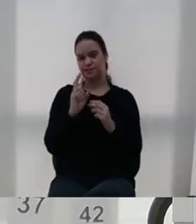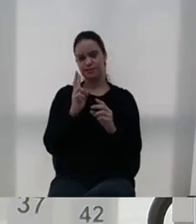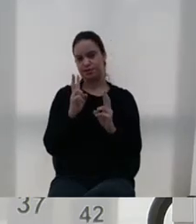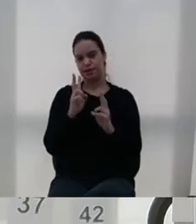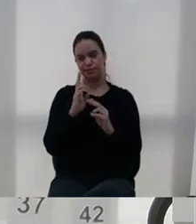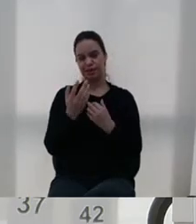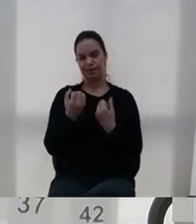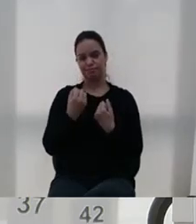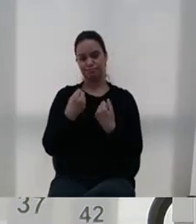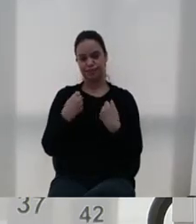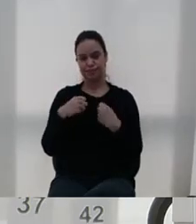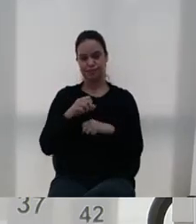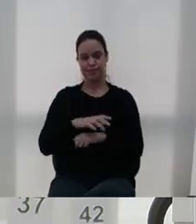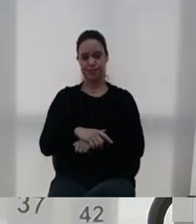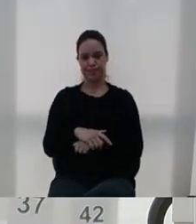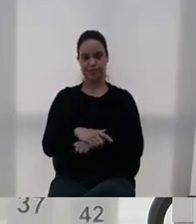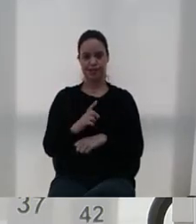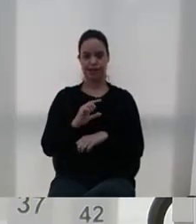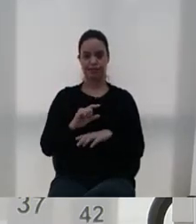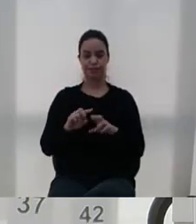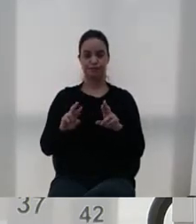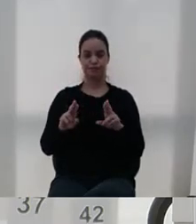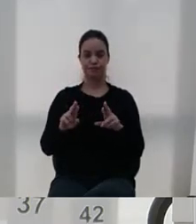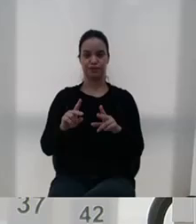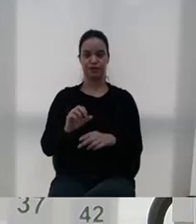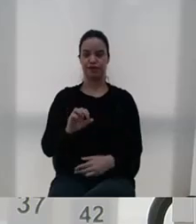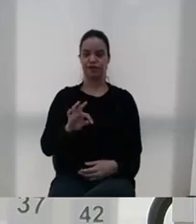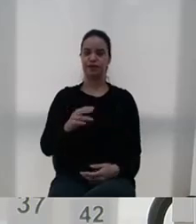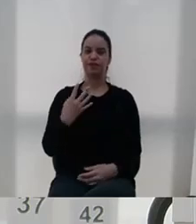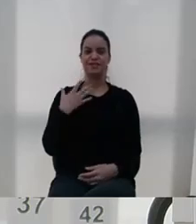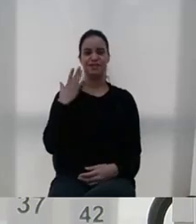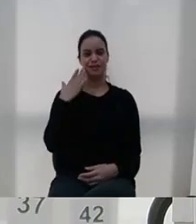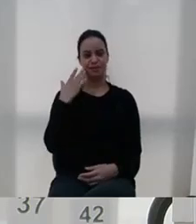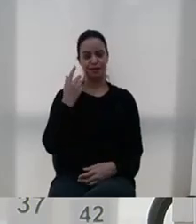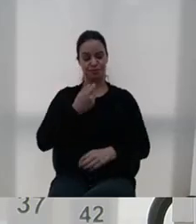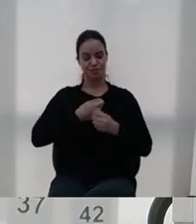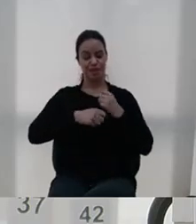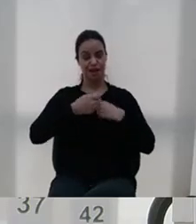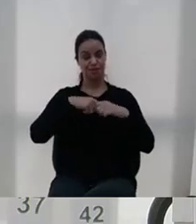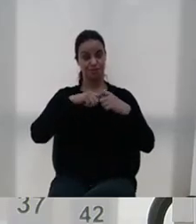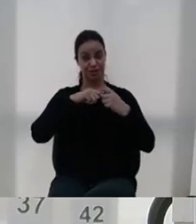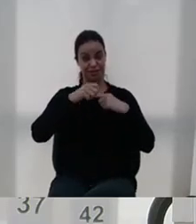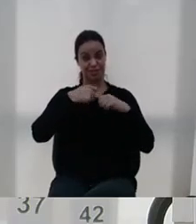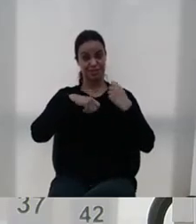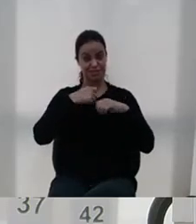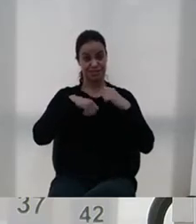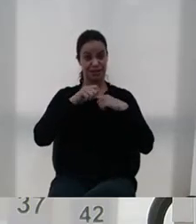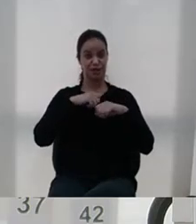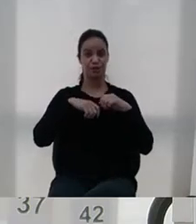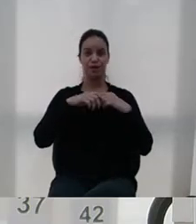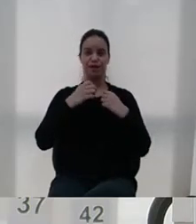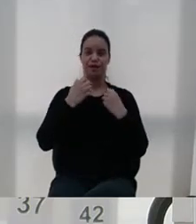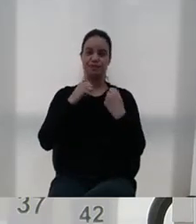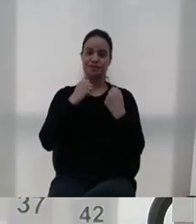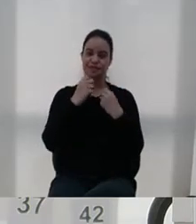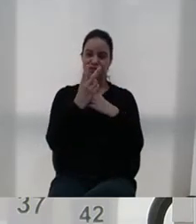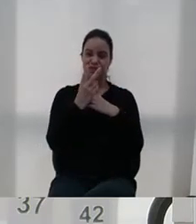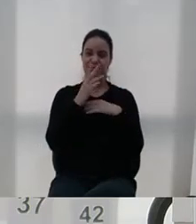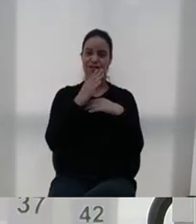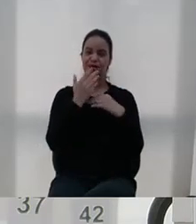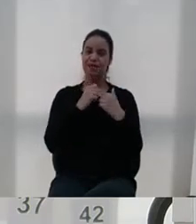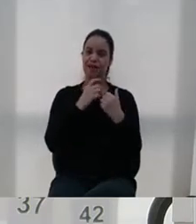mais oficiais, essa necessidade de uma estrutura de AT4. A gente sabe que a administração vem se debruçando e buscando auxiliar,